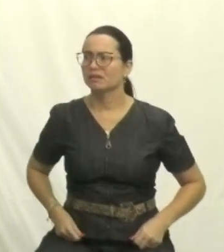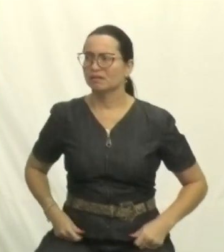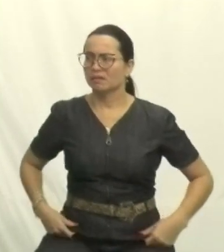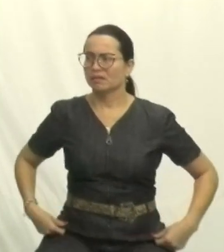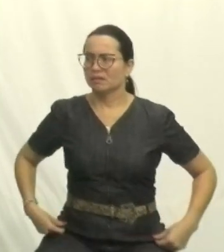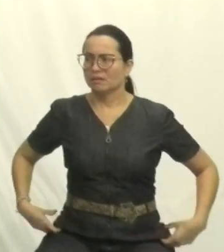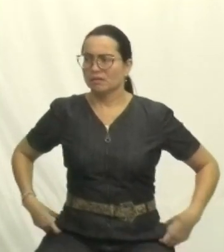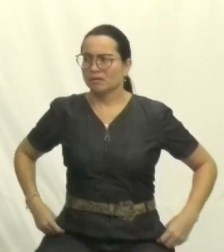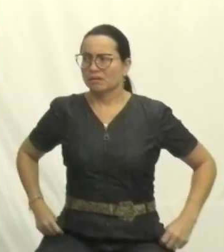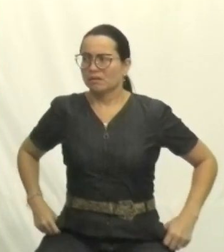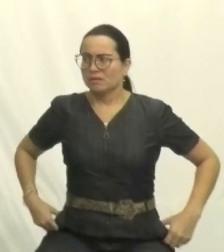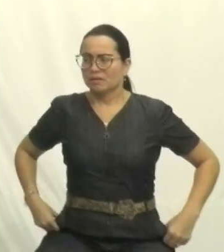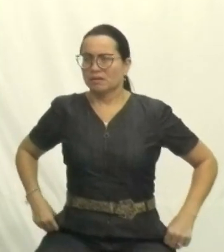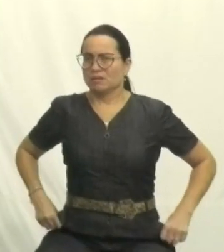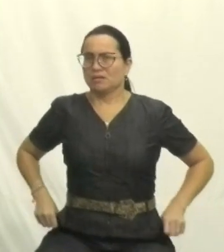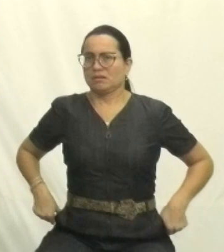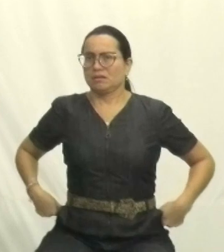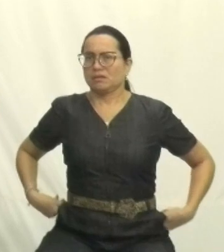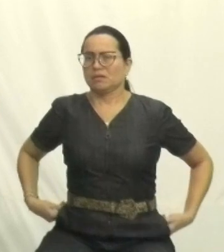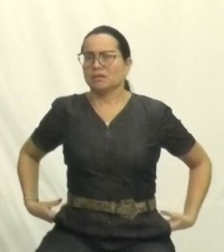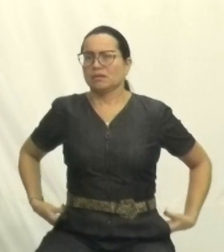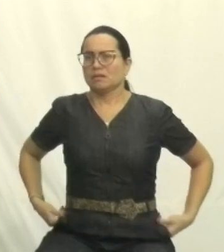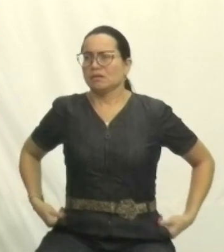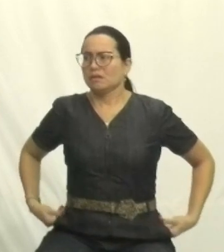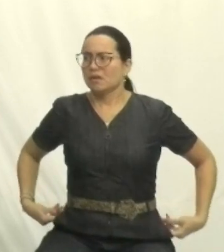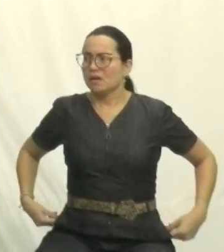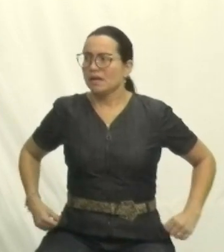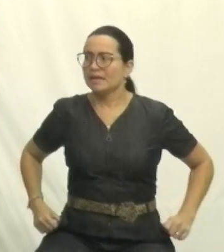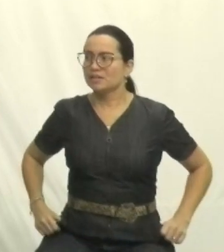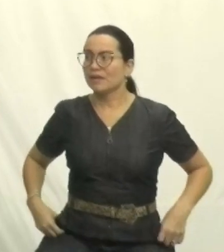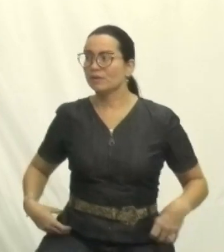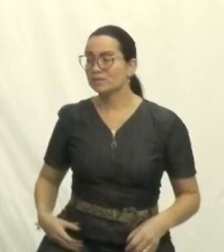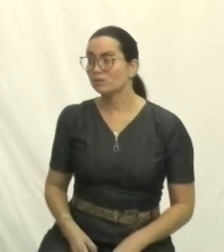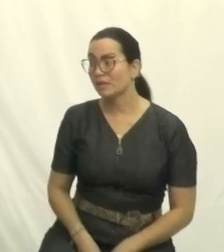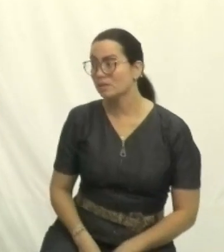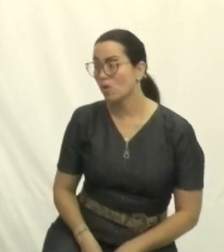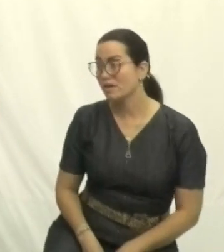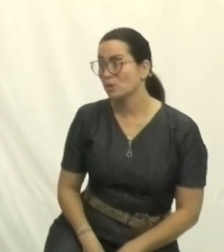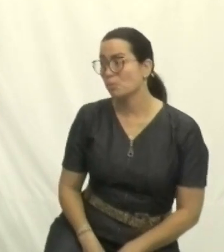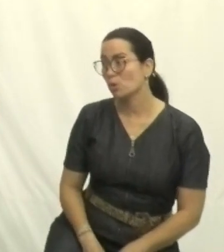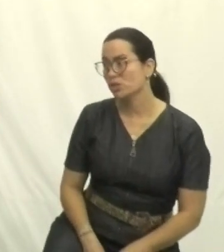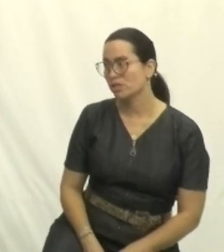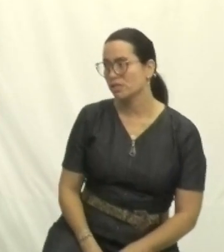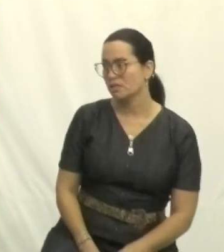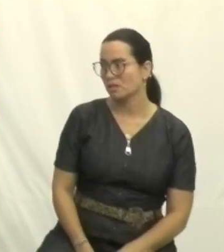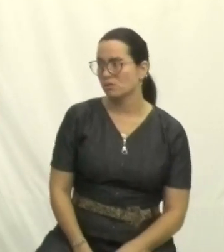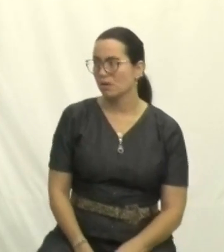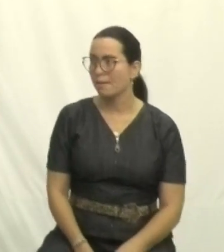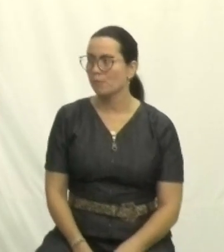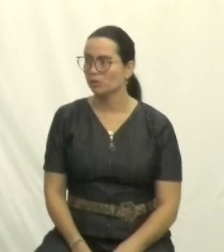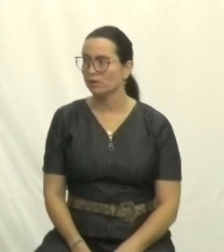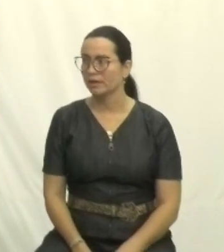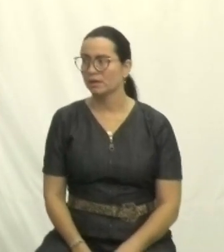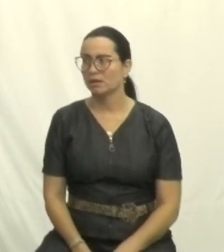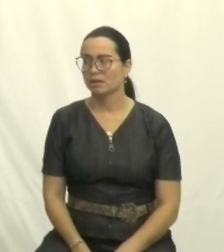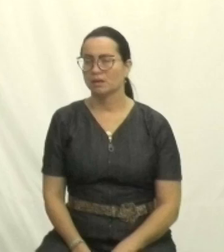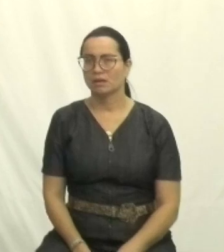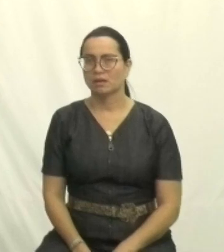Aqui, na foto da direita aqui, de quem está olhando, né, a gente tem uma foto de